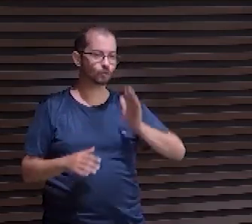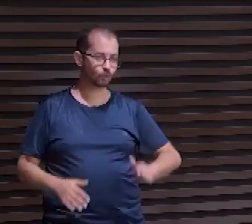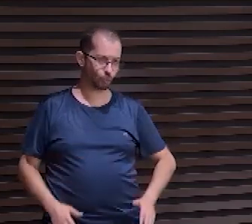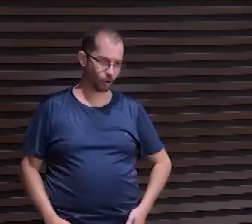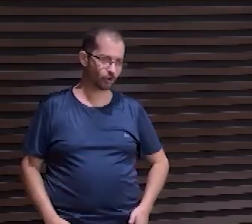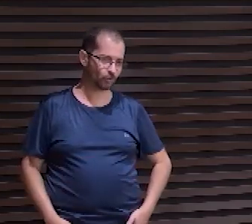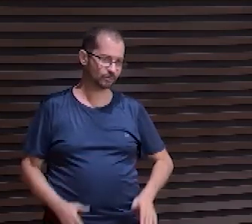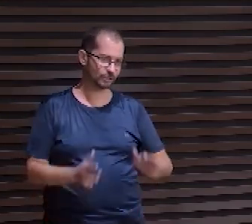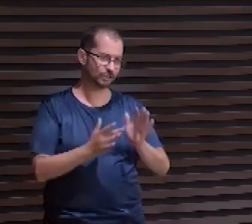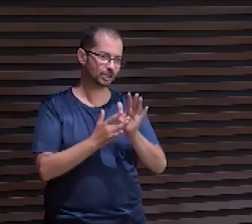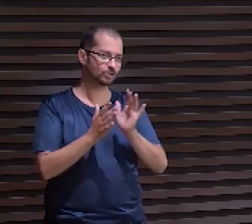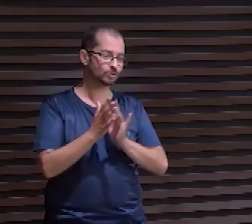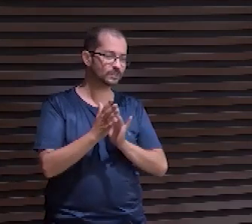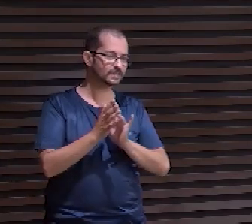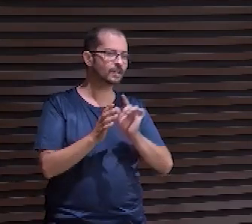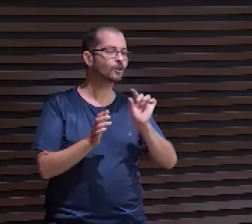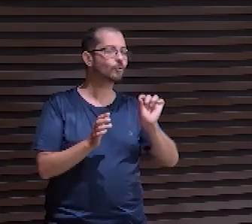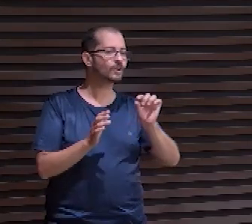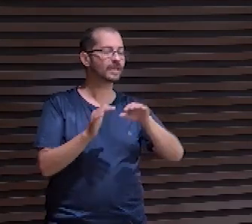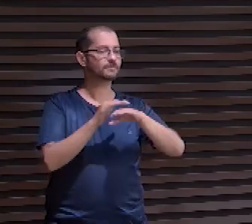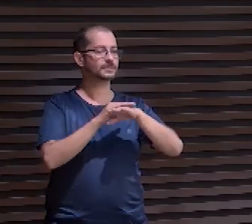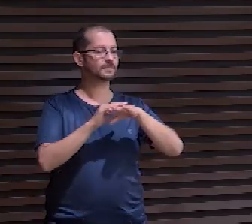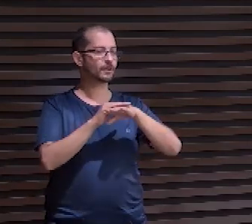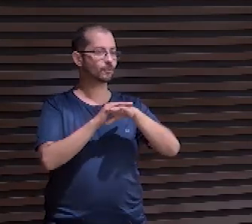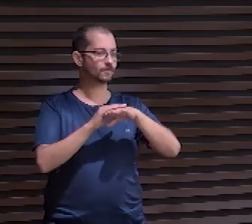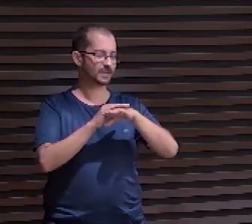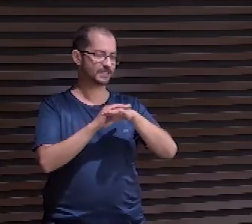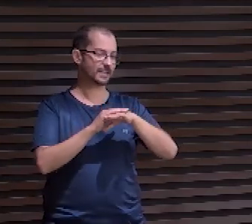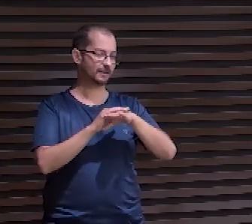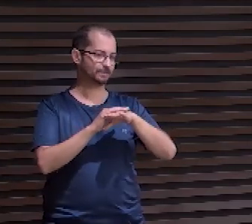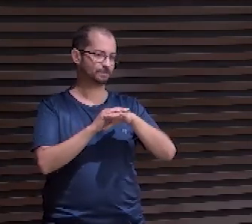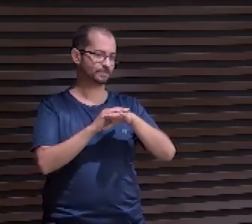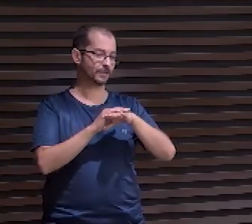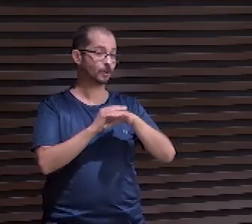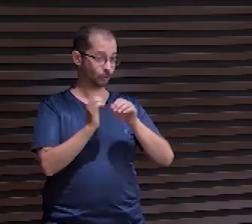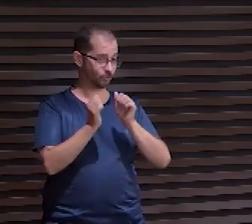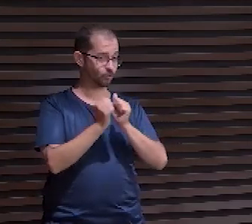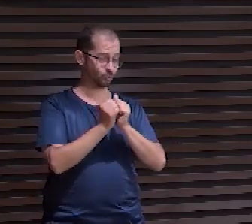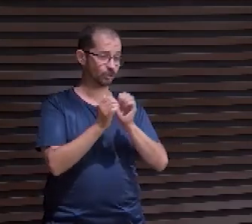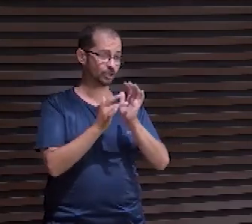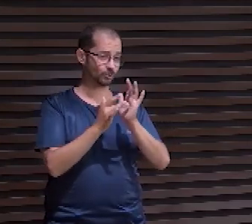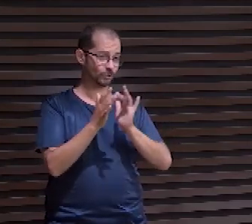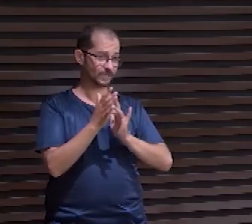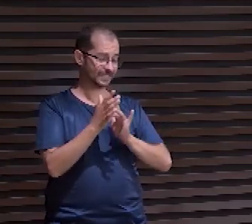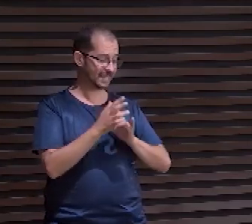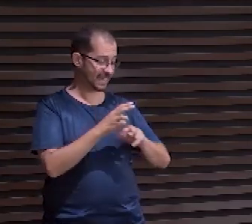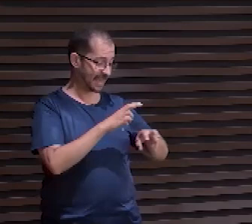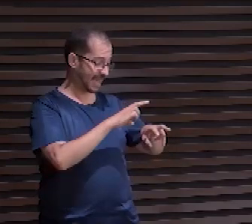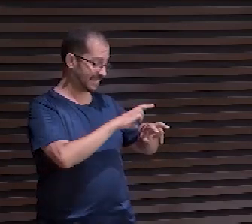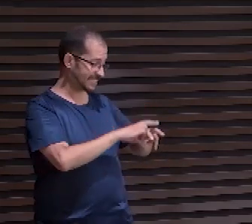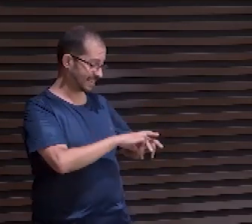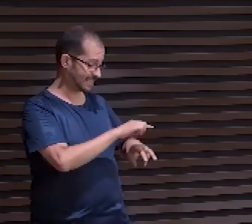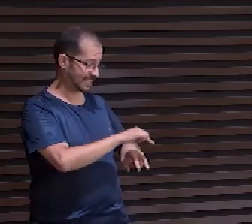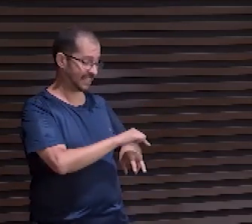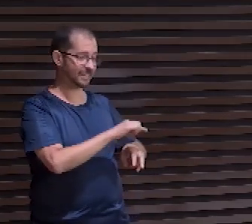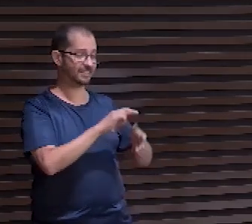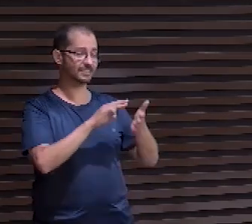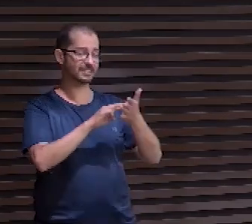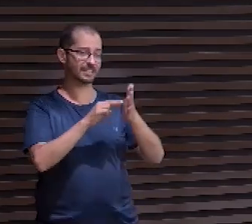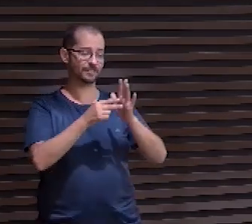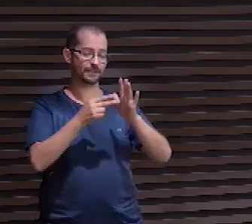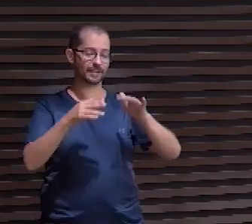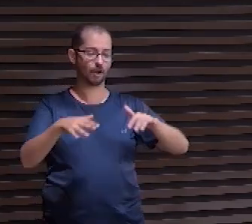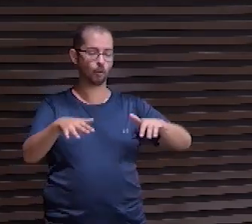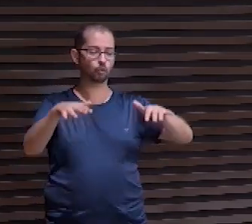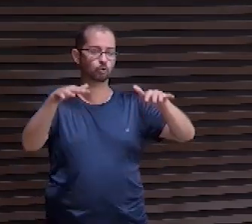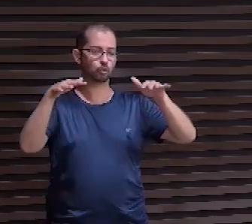vai conversar? Esse lugar aqui, dessa cadeira, era o trono da graça, onde